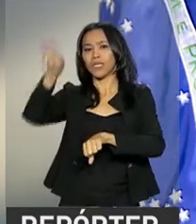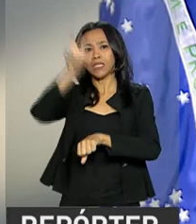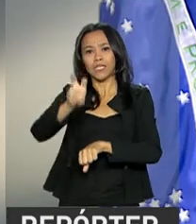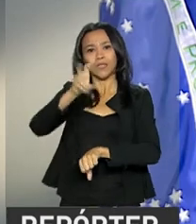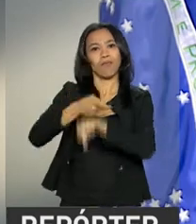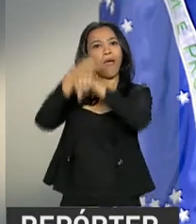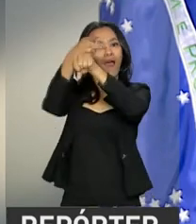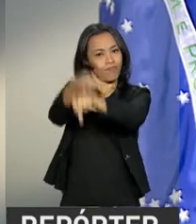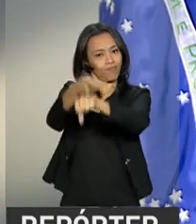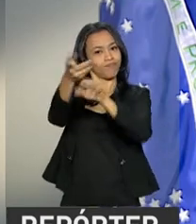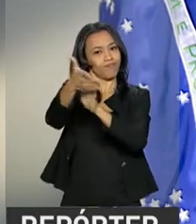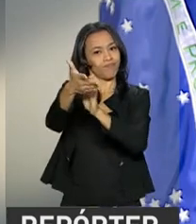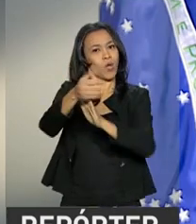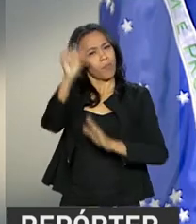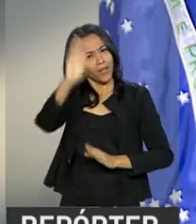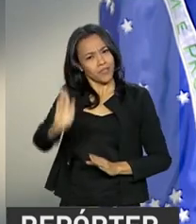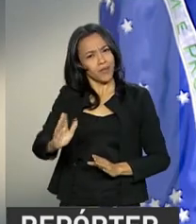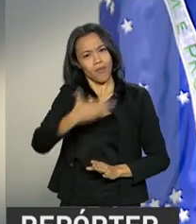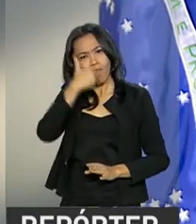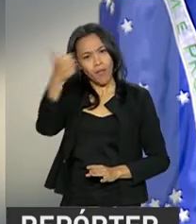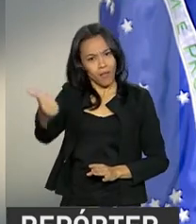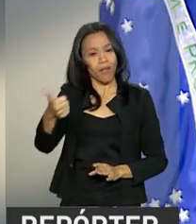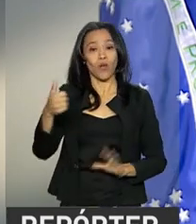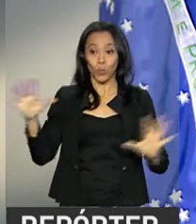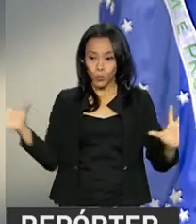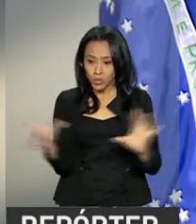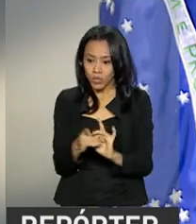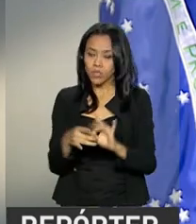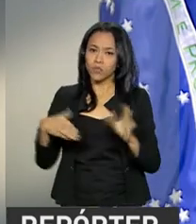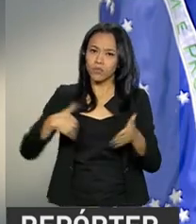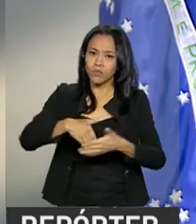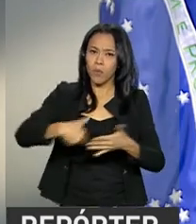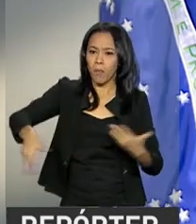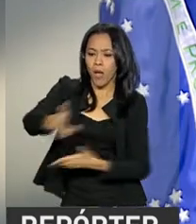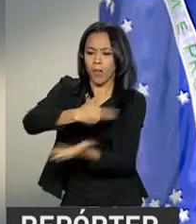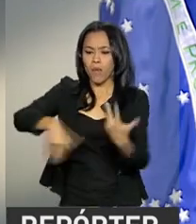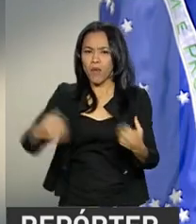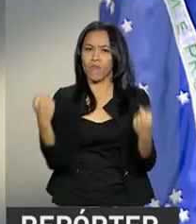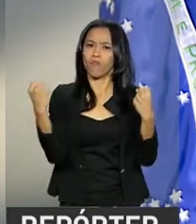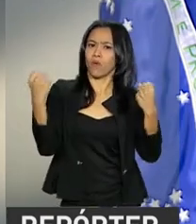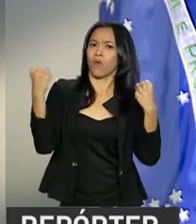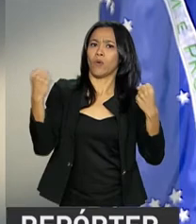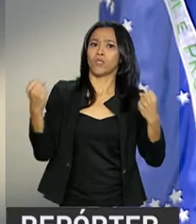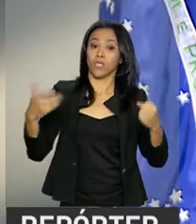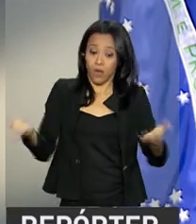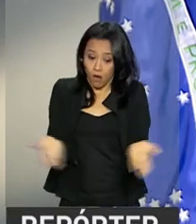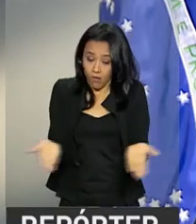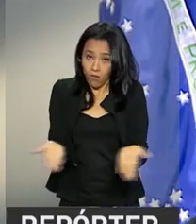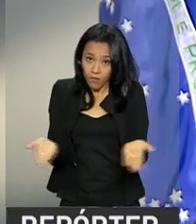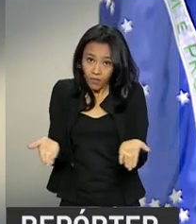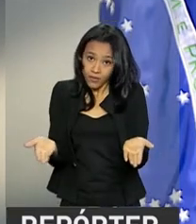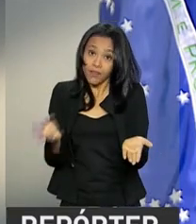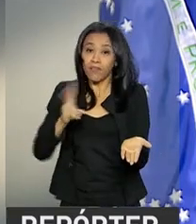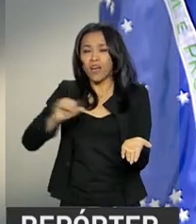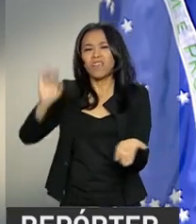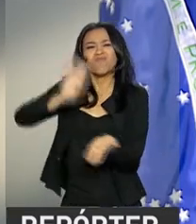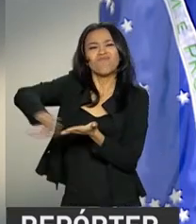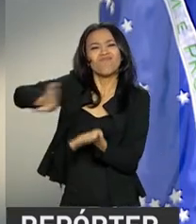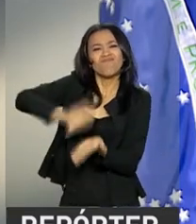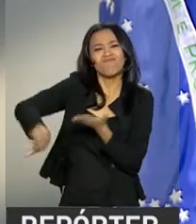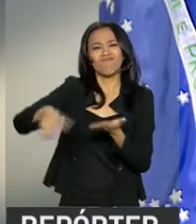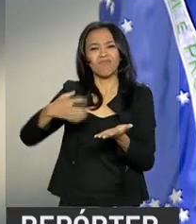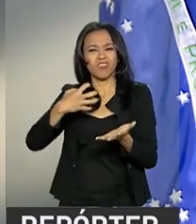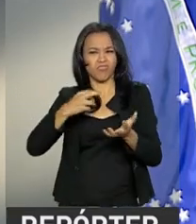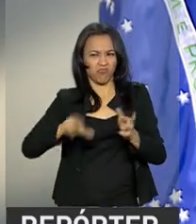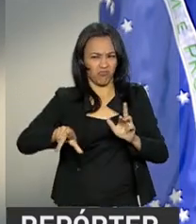sempre é favorito. Jogadores unidos formam um time fortíssimo. A partir de agora, desaparecem todas as